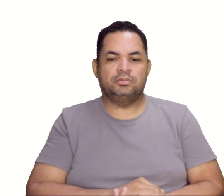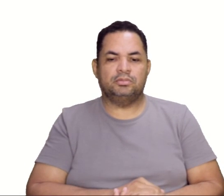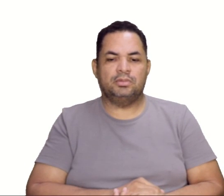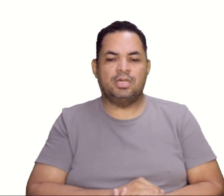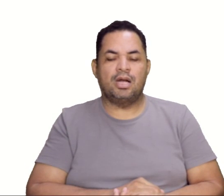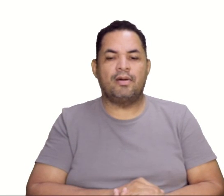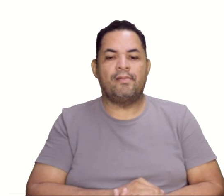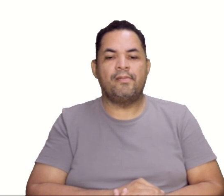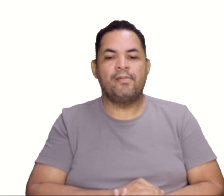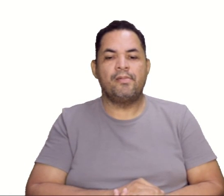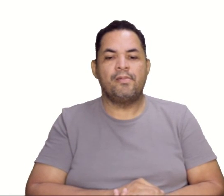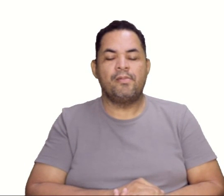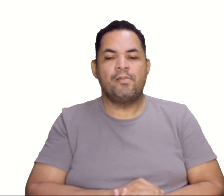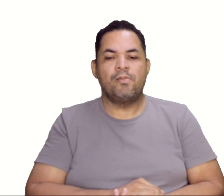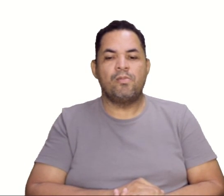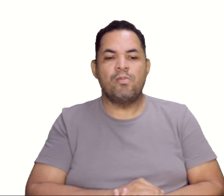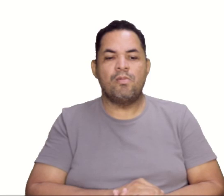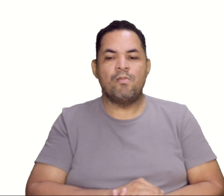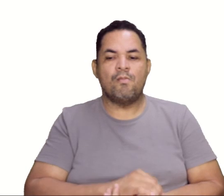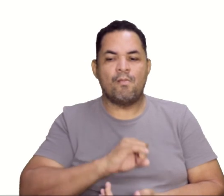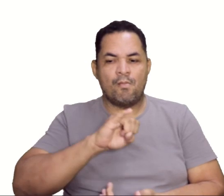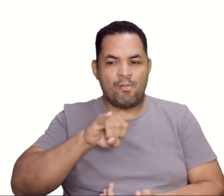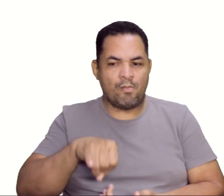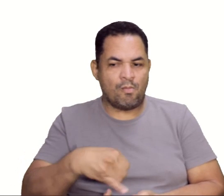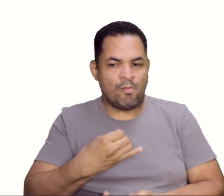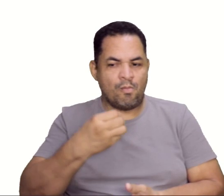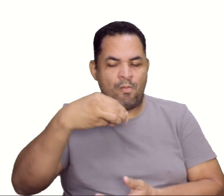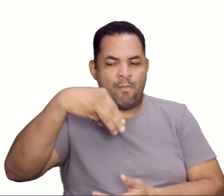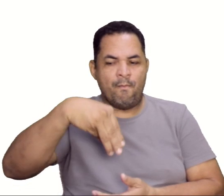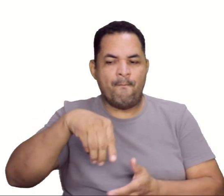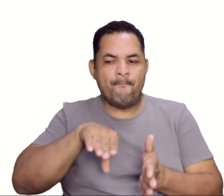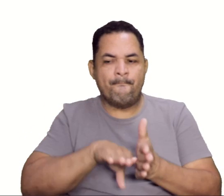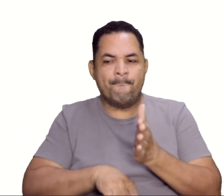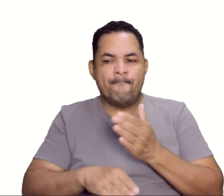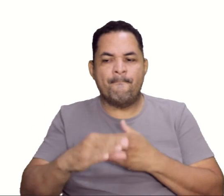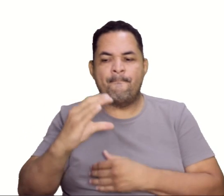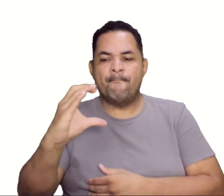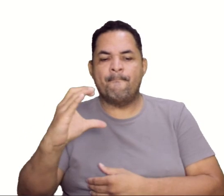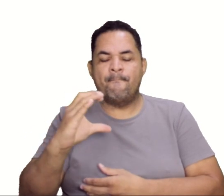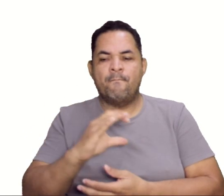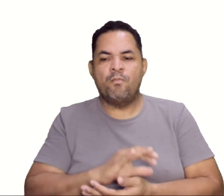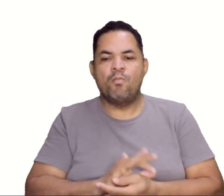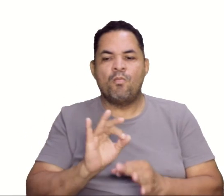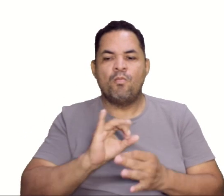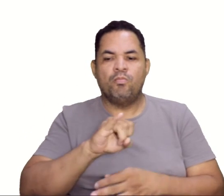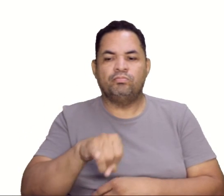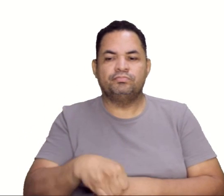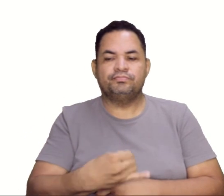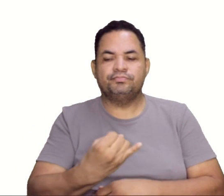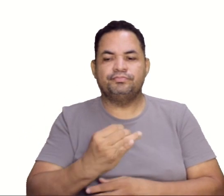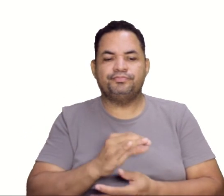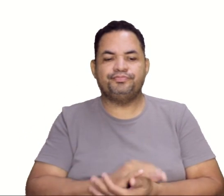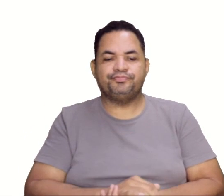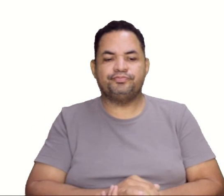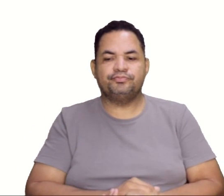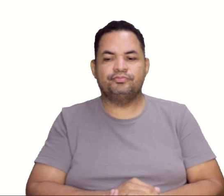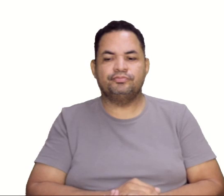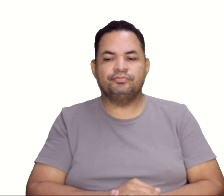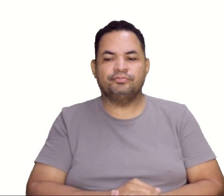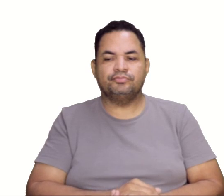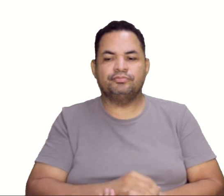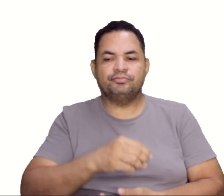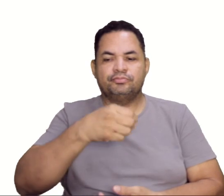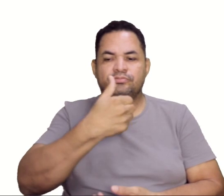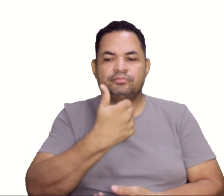montante Na verdade o meu juro é o montante menos o capital isso Ah então o juro vai ser quem o montante que